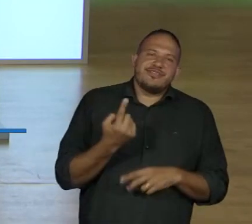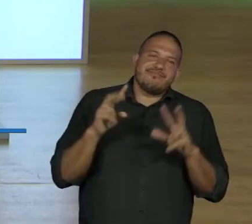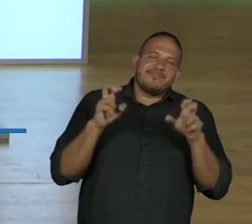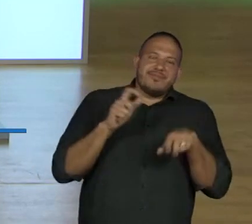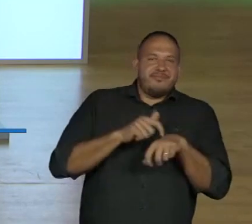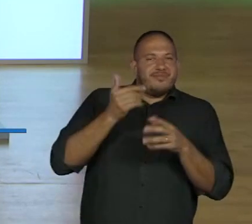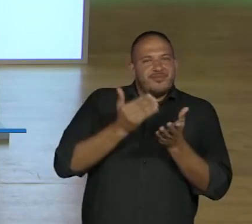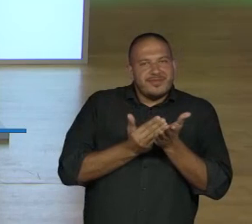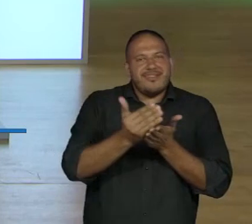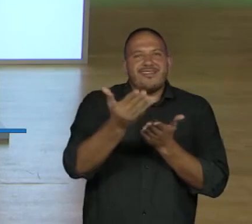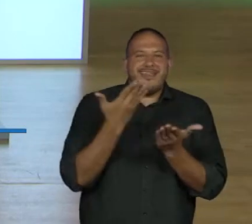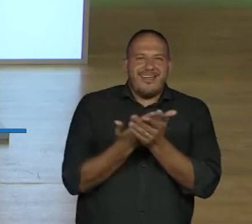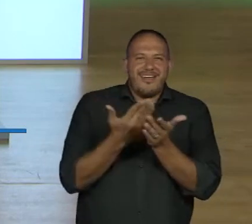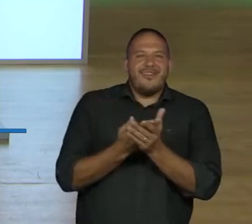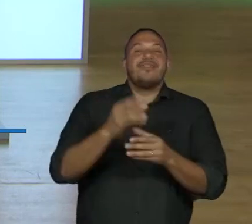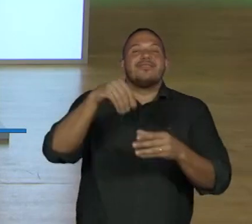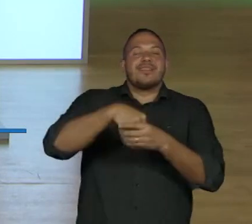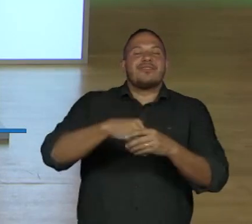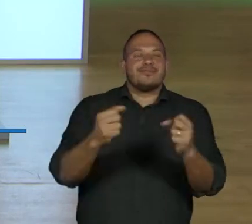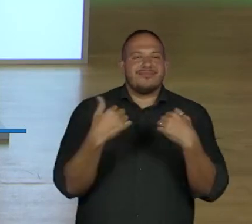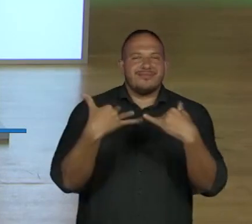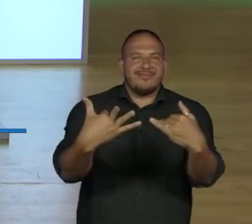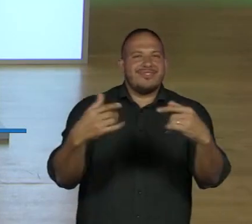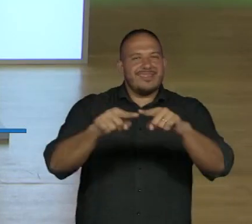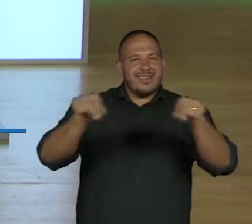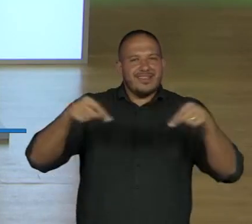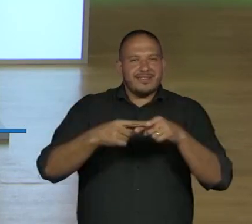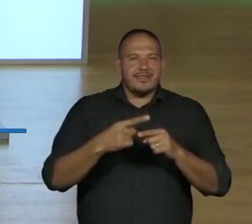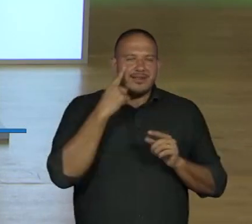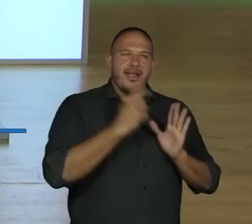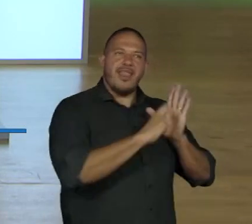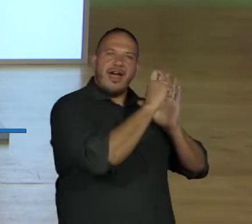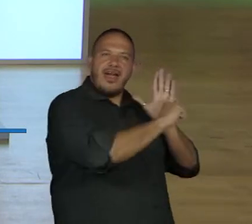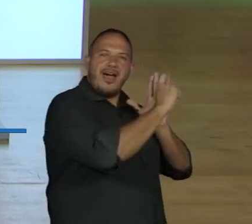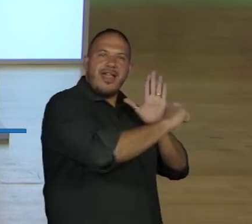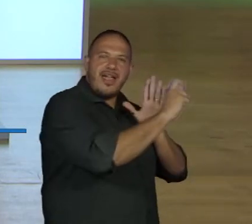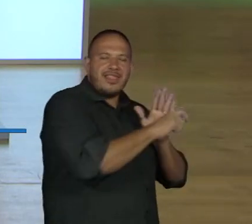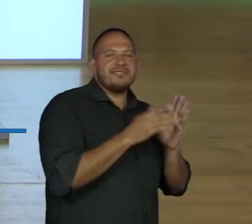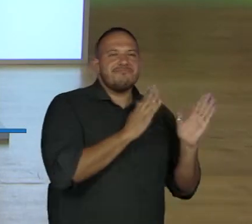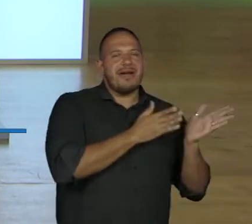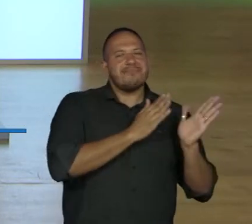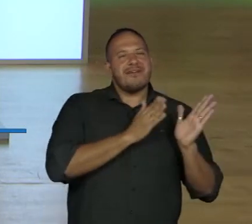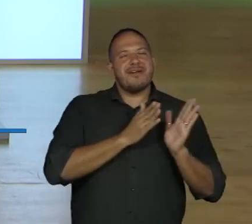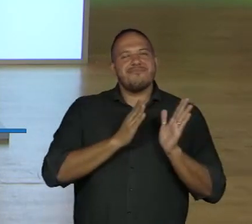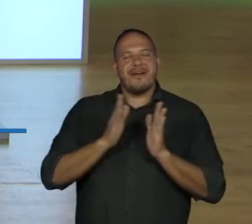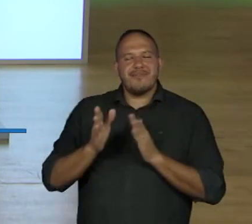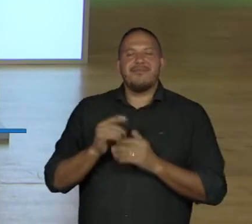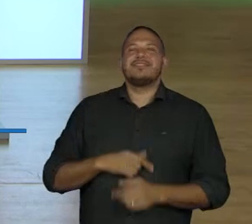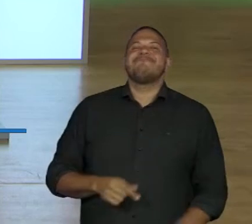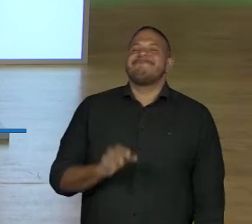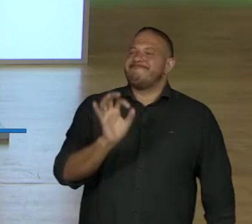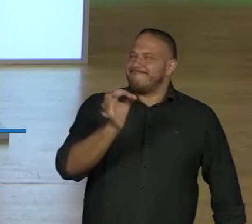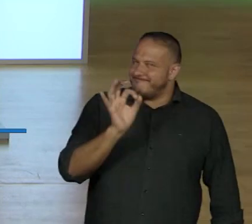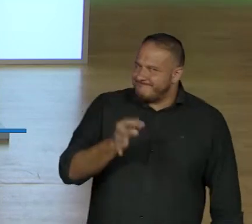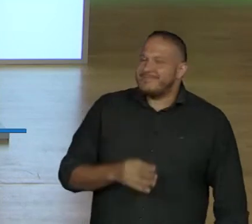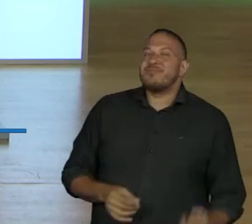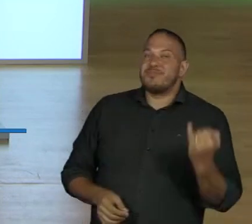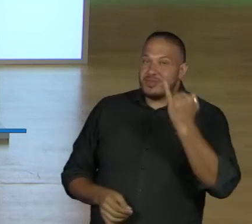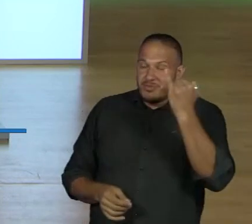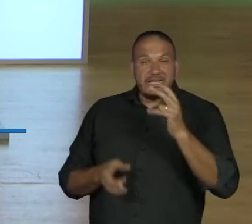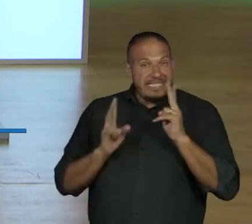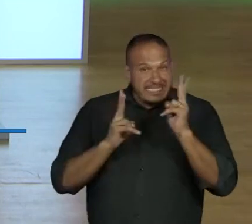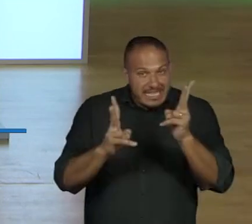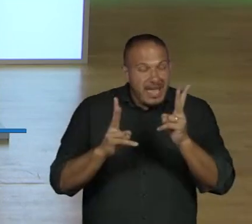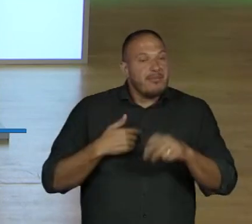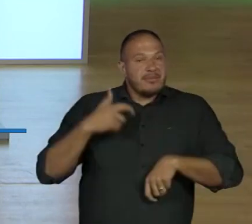iniciaria a aula na escola, mostrando para eles na parede a etapa da sequência didática. Muito importante, né, professora Joyce? Toda vez que a